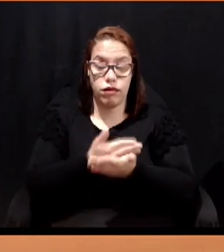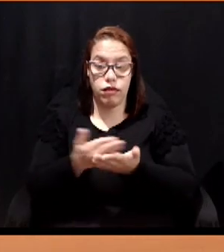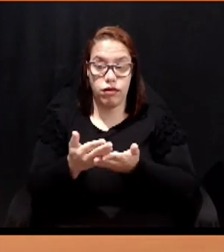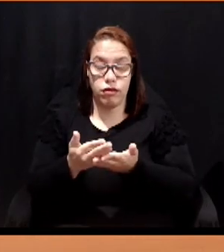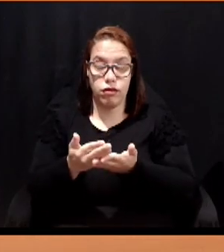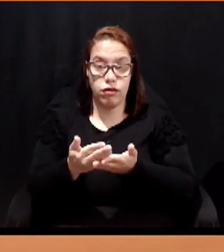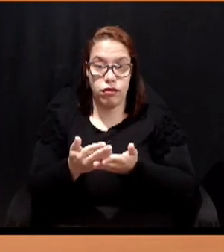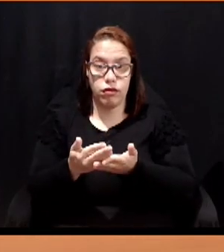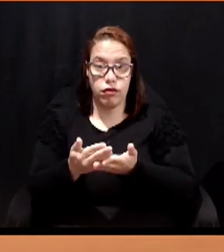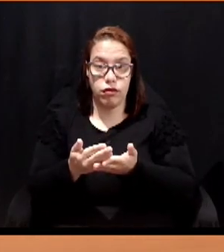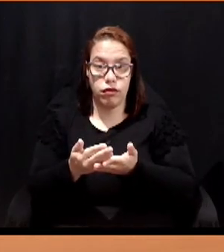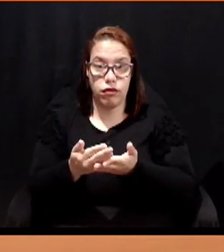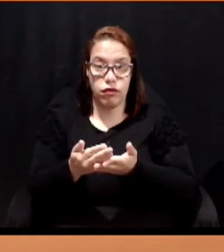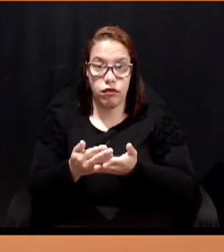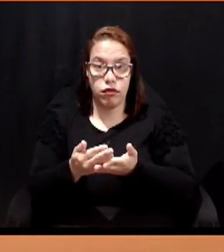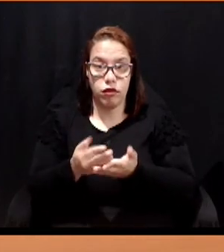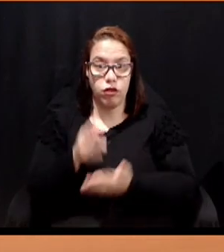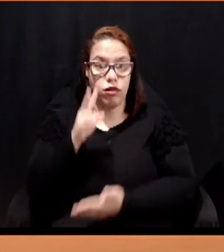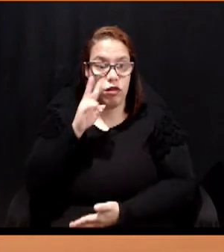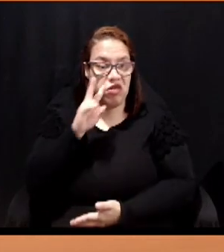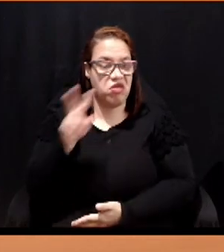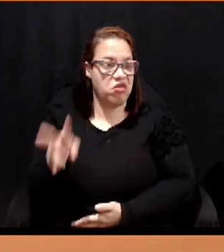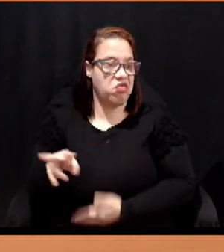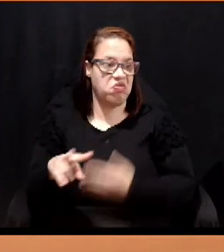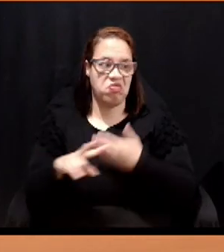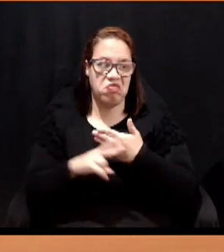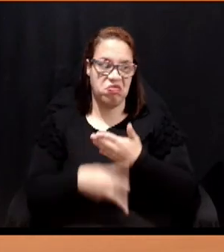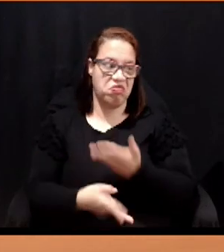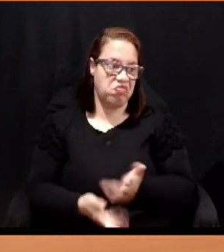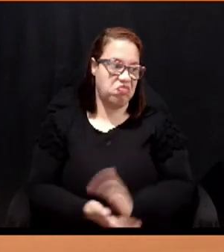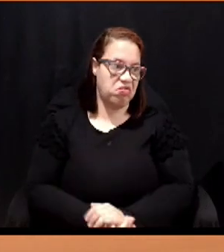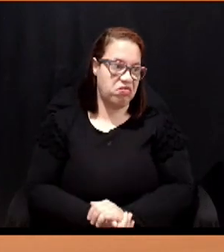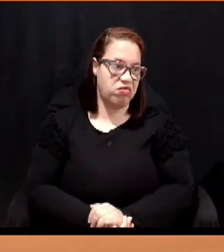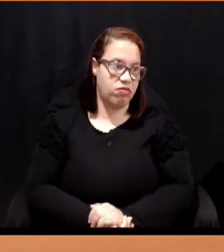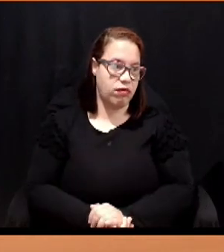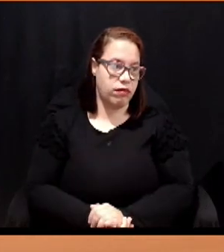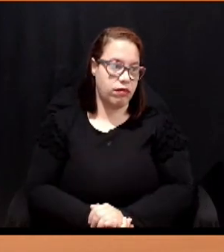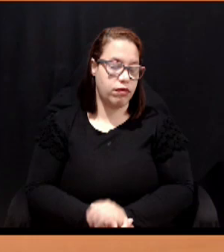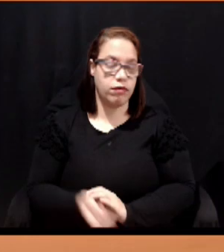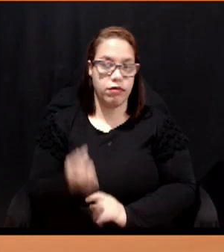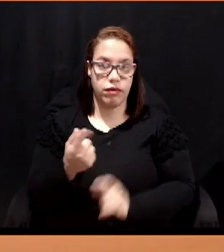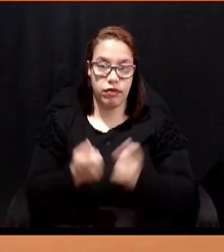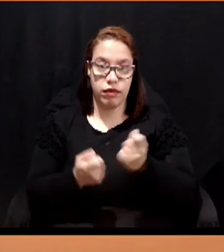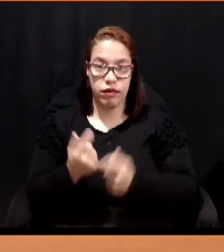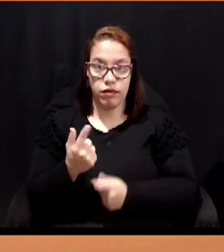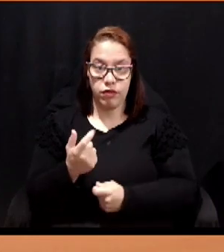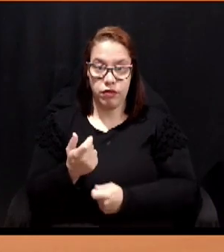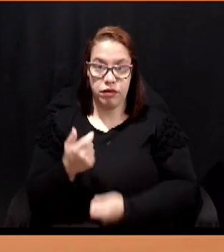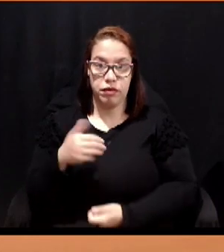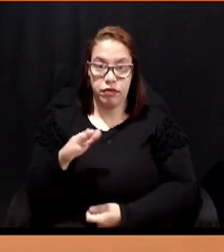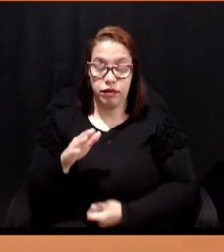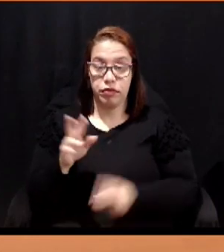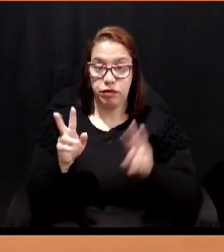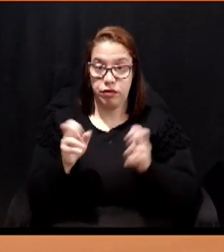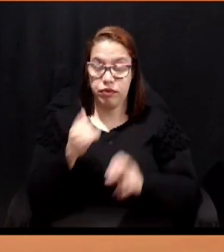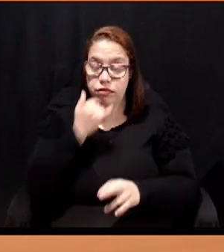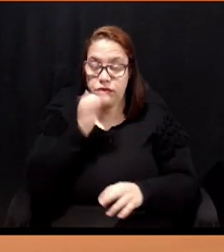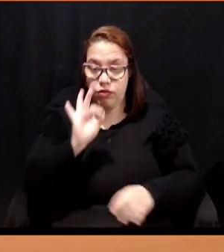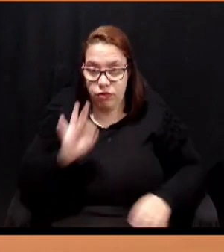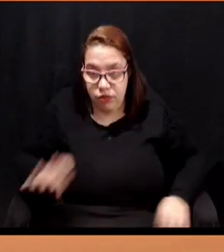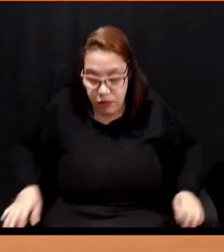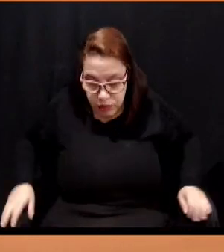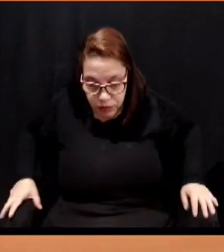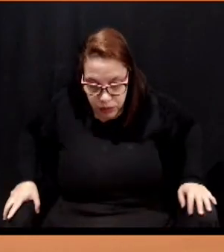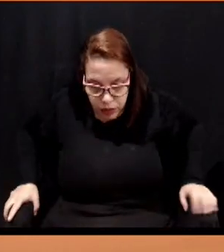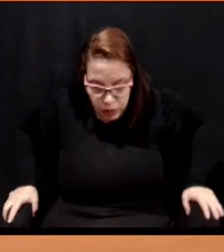é invisível e não tem impacto, né? Mas, para falar um pouquinho mais sobre isso, né, eu gostaria de, se for claro que